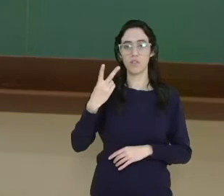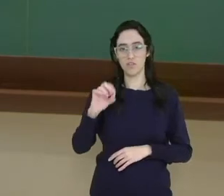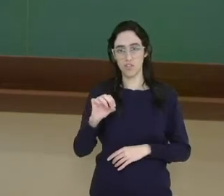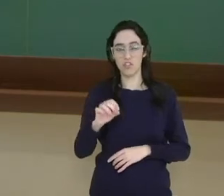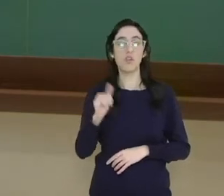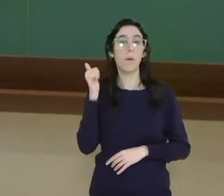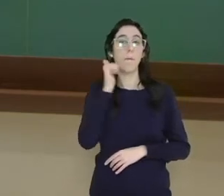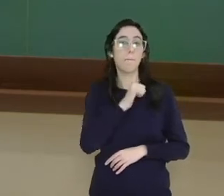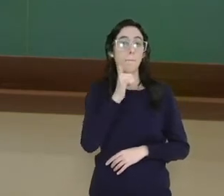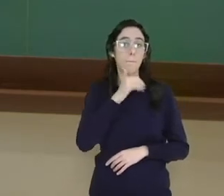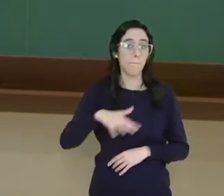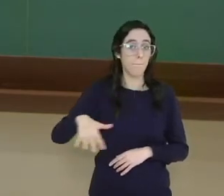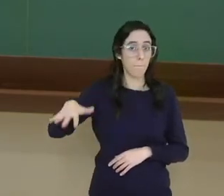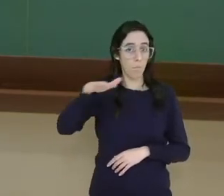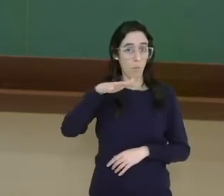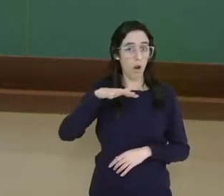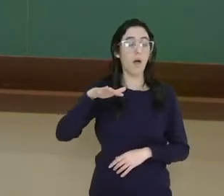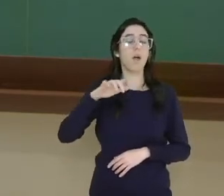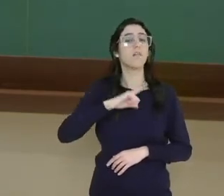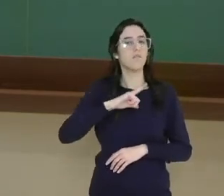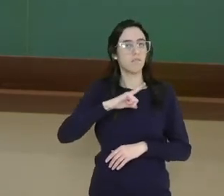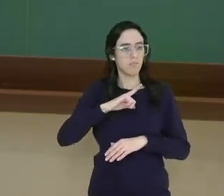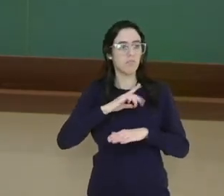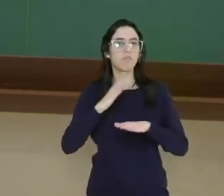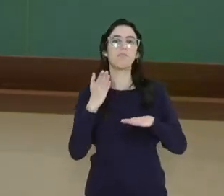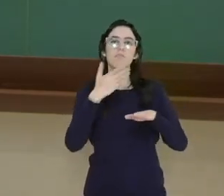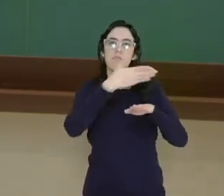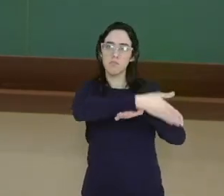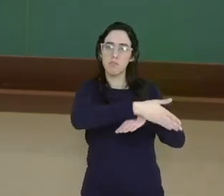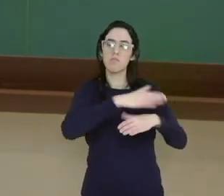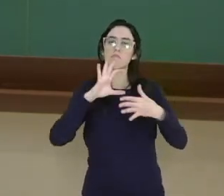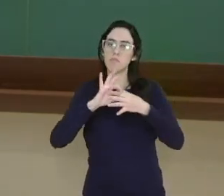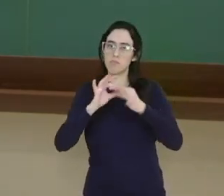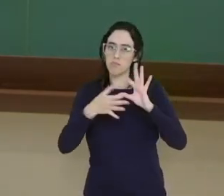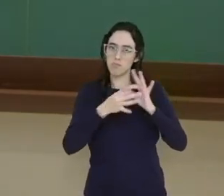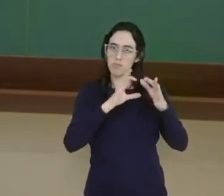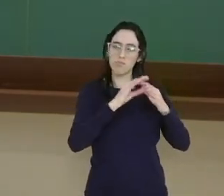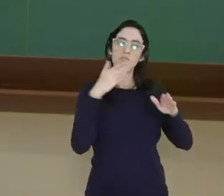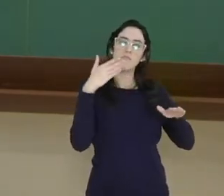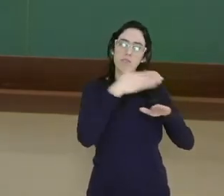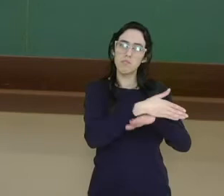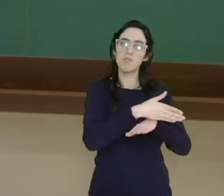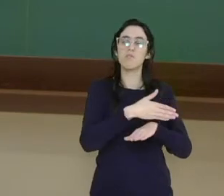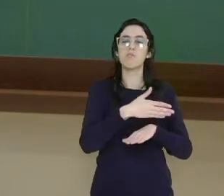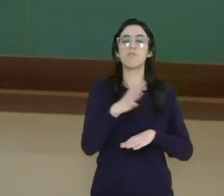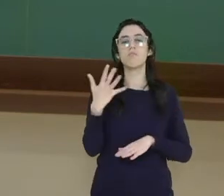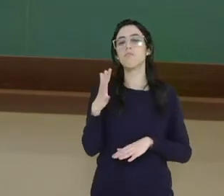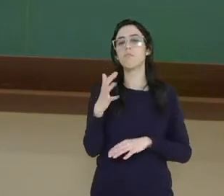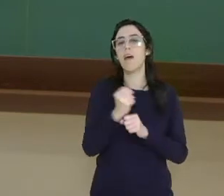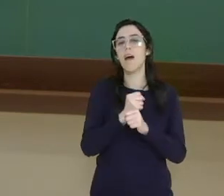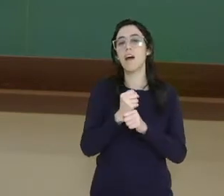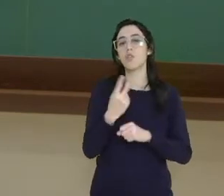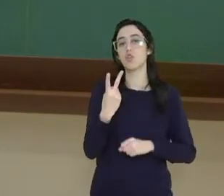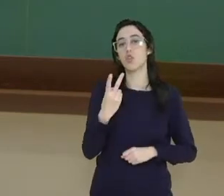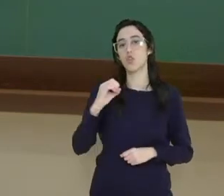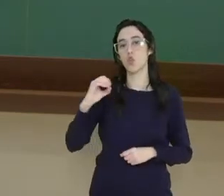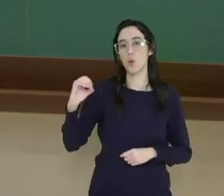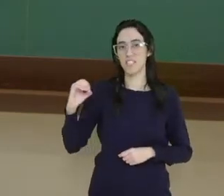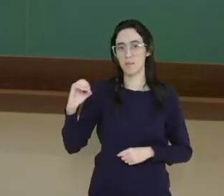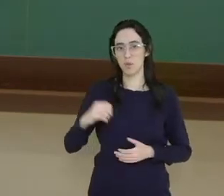mulheres começam a participar dessa modalidade a partir do ano 2000